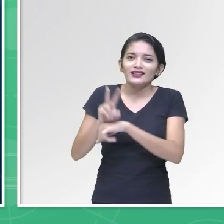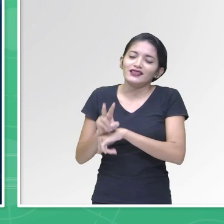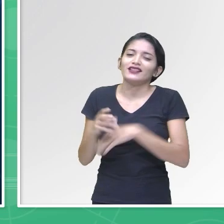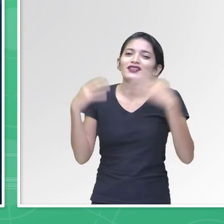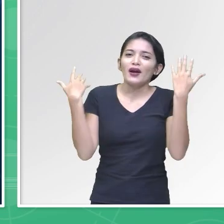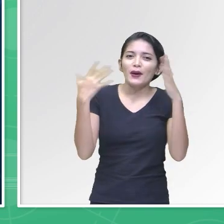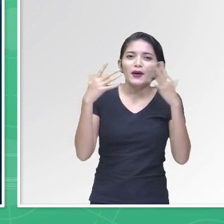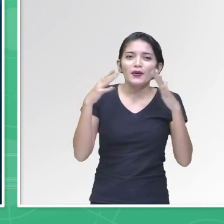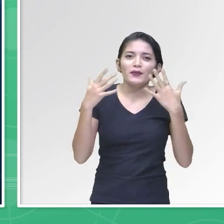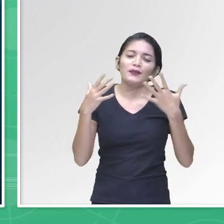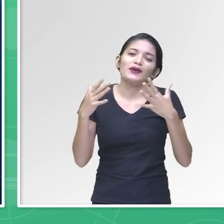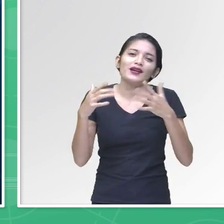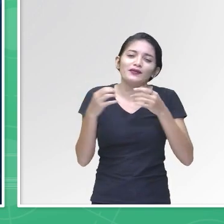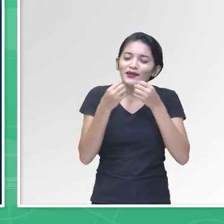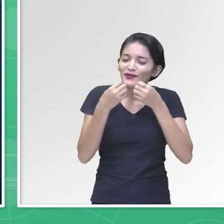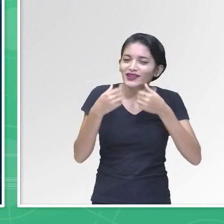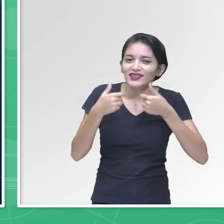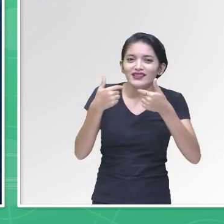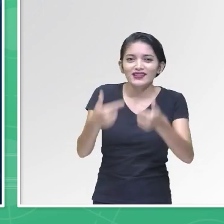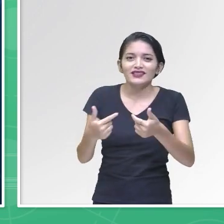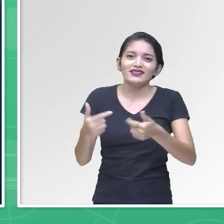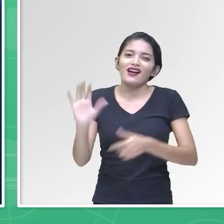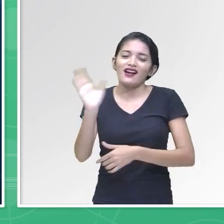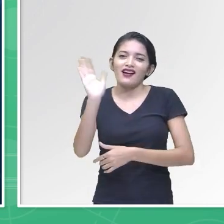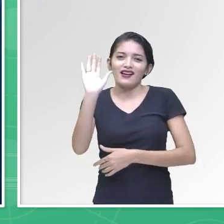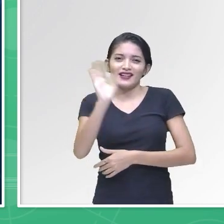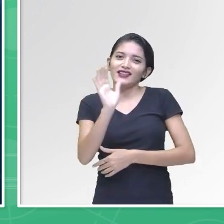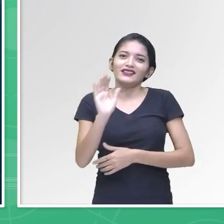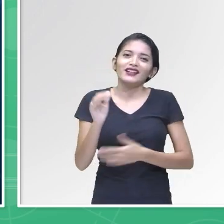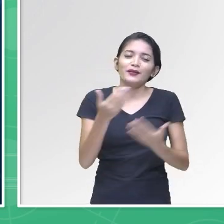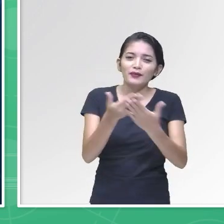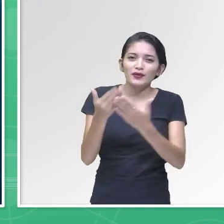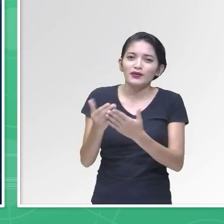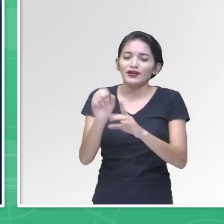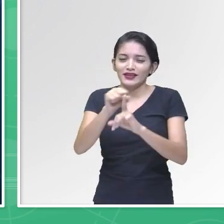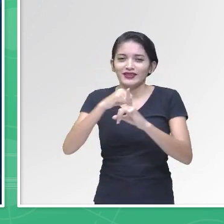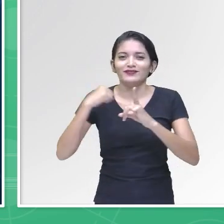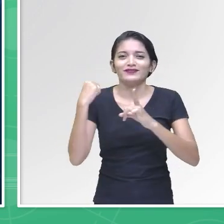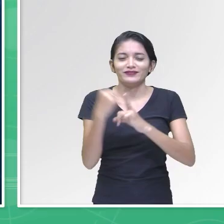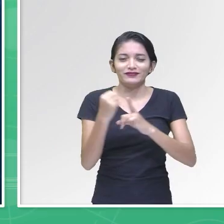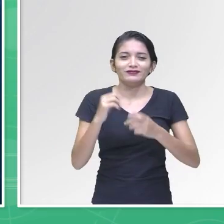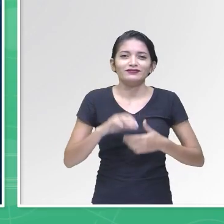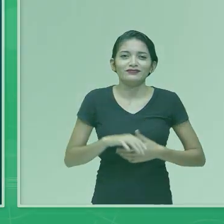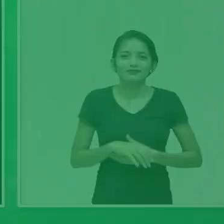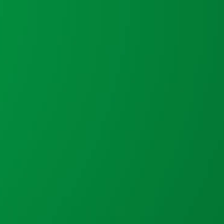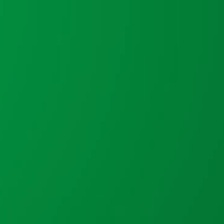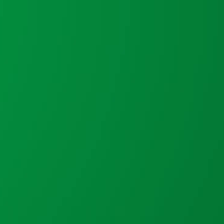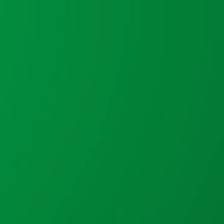Parabéns e sucesso a todos e até a próxima aula de Sociologia.